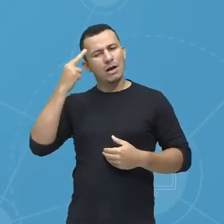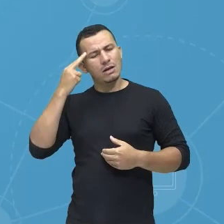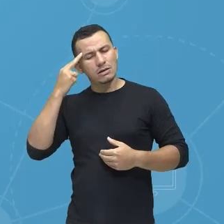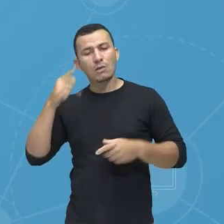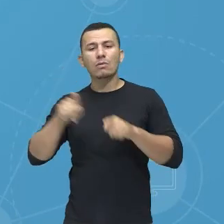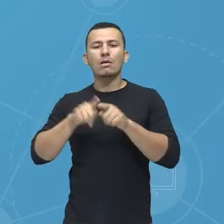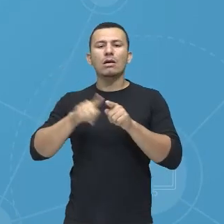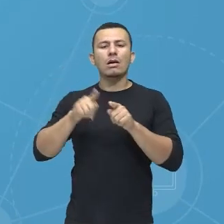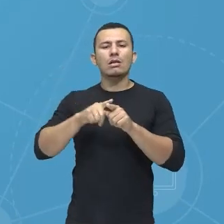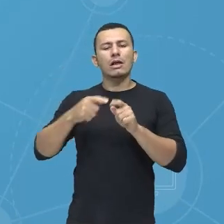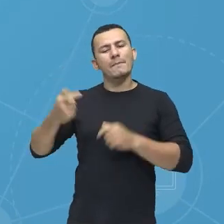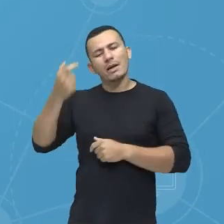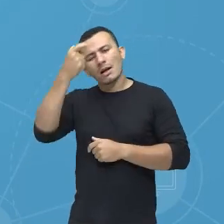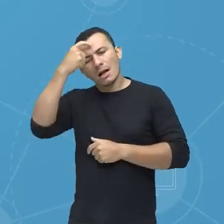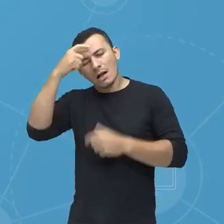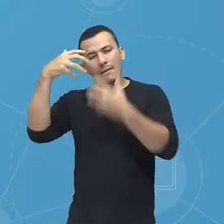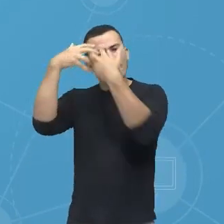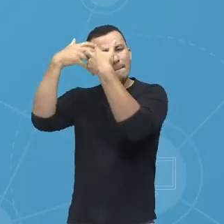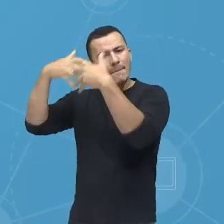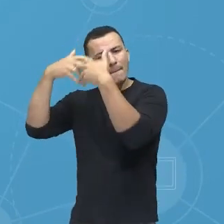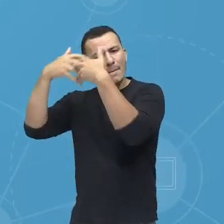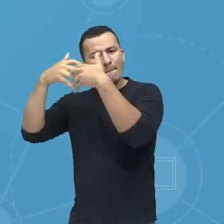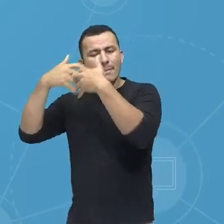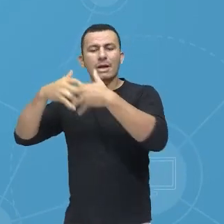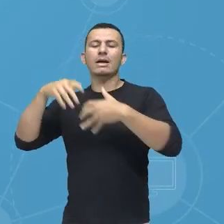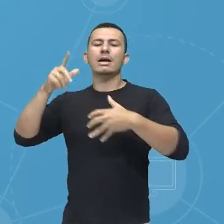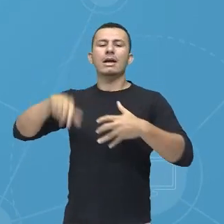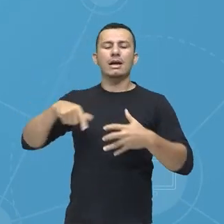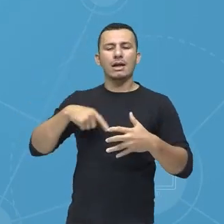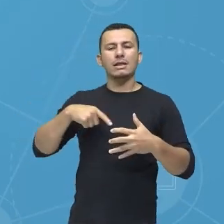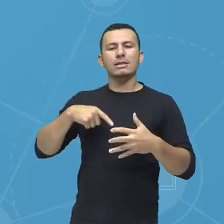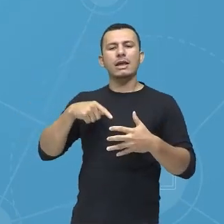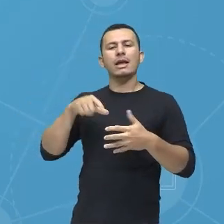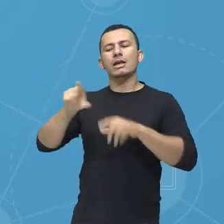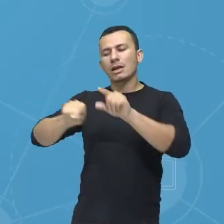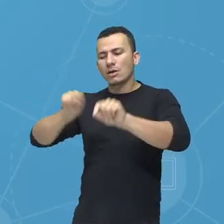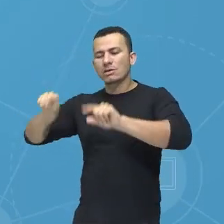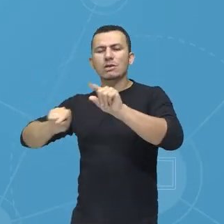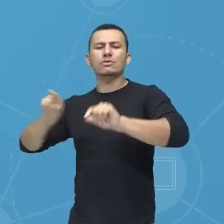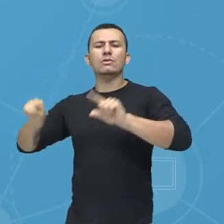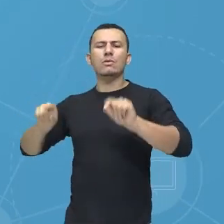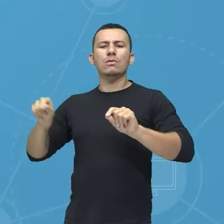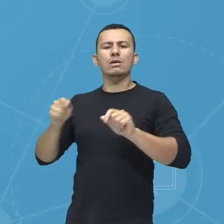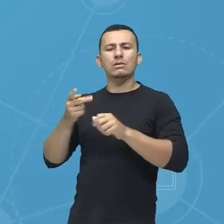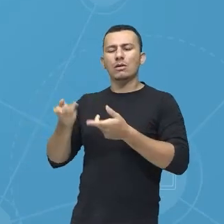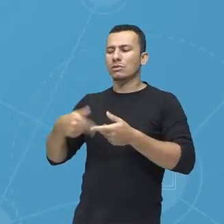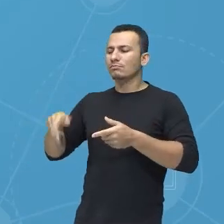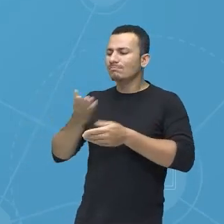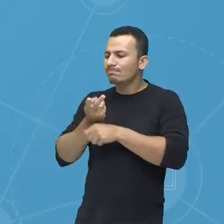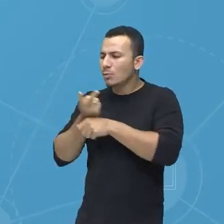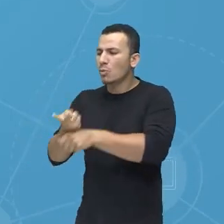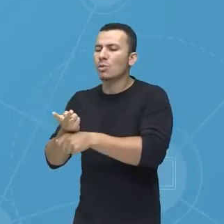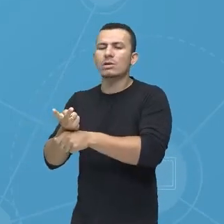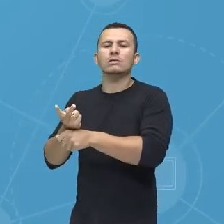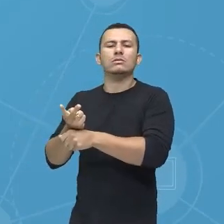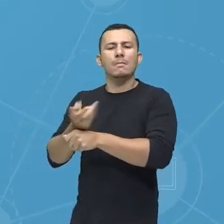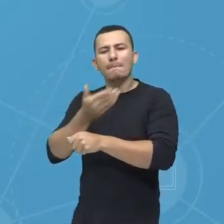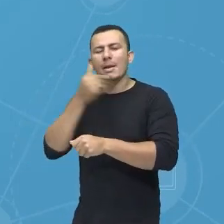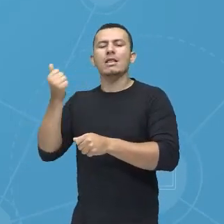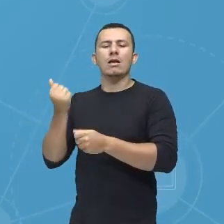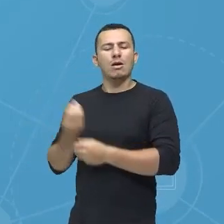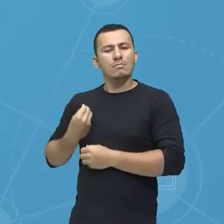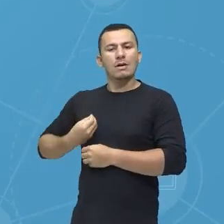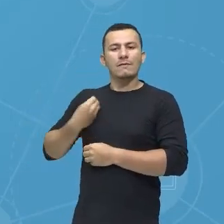A racionalidade nos leva por caminhos para irmos procurando sempre o melhor. Será que é esse